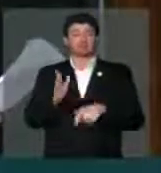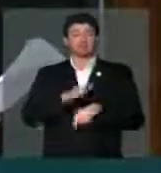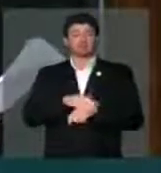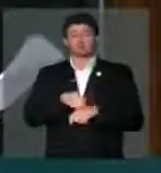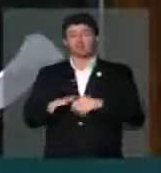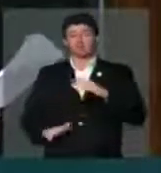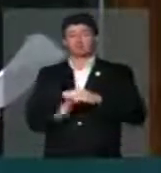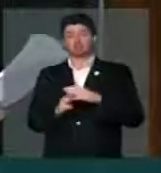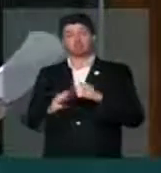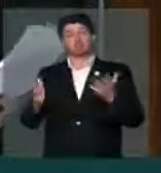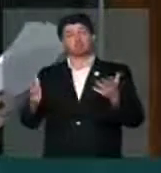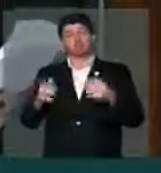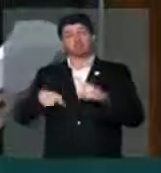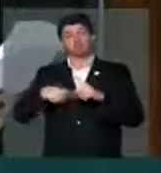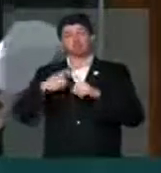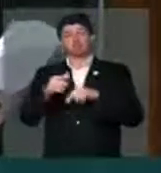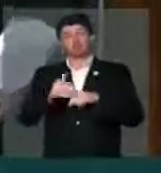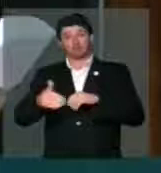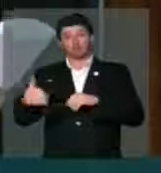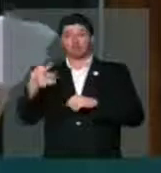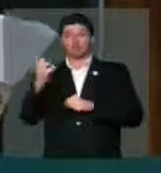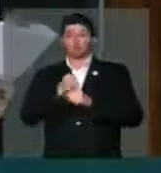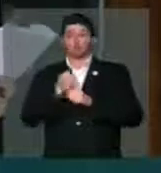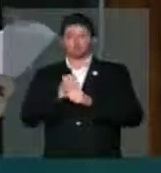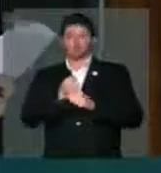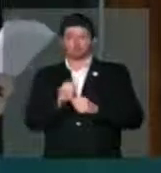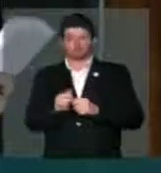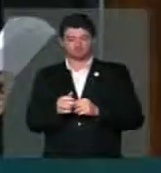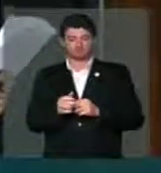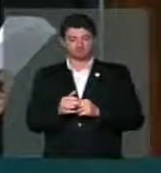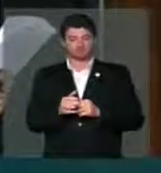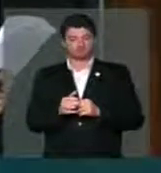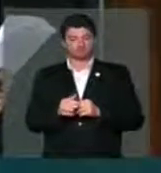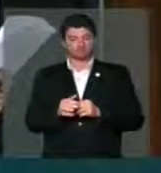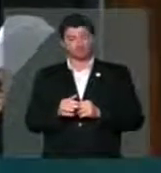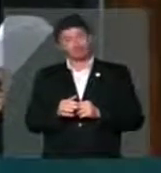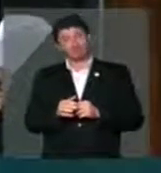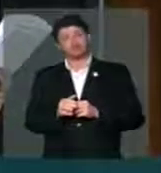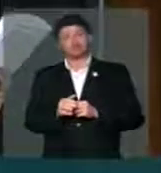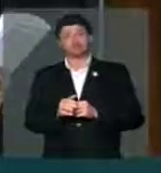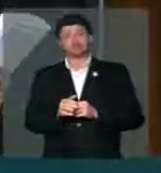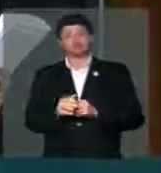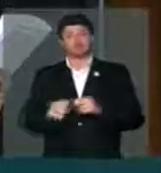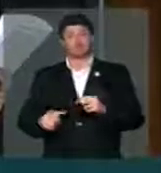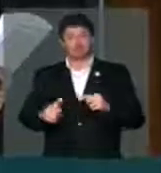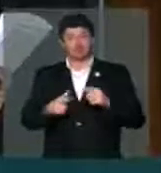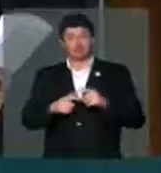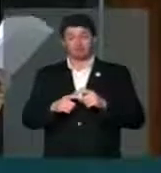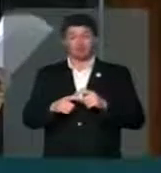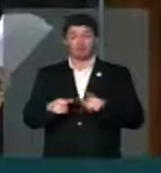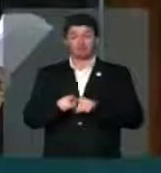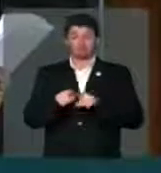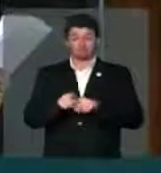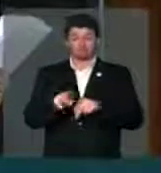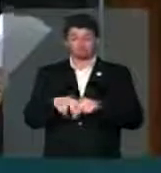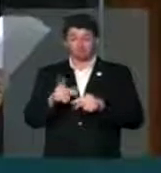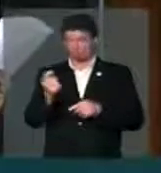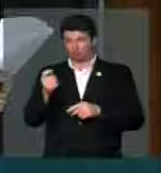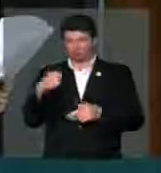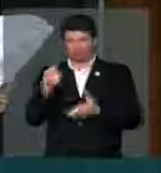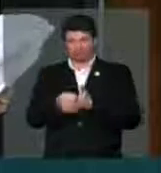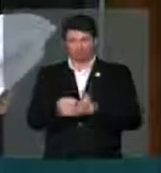ideia é, inclusive, prorrogá-lo por mais 4 anos. A ampliação com relação à questão do